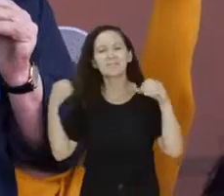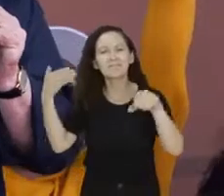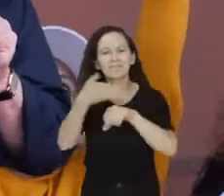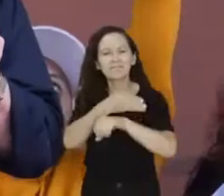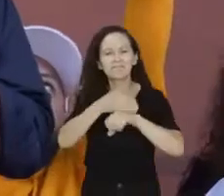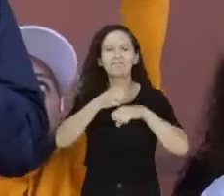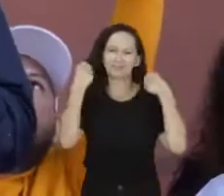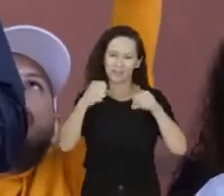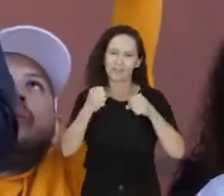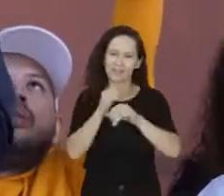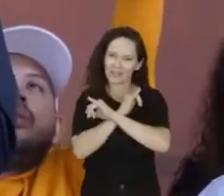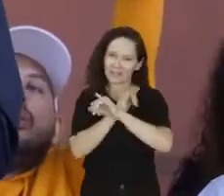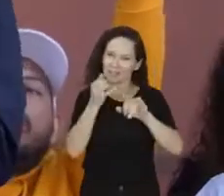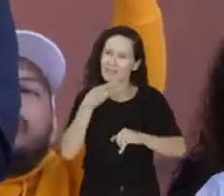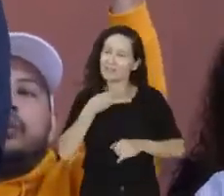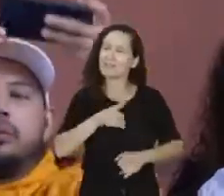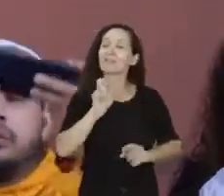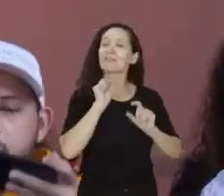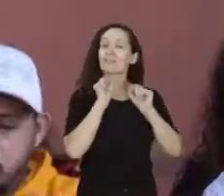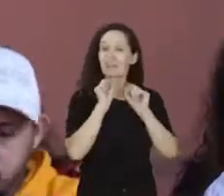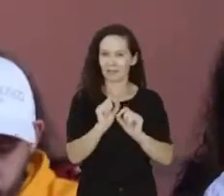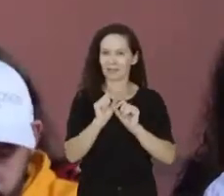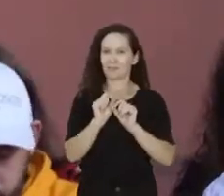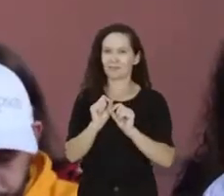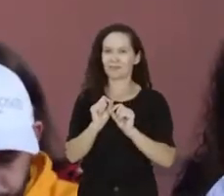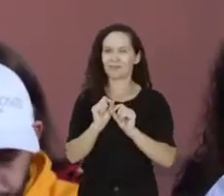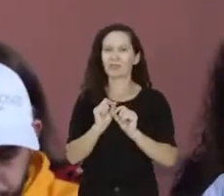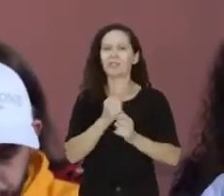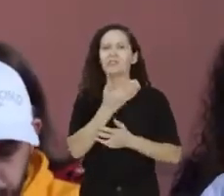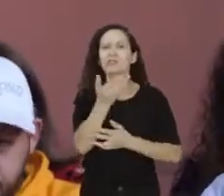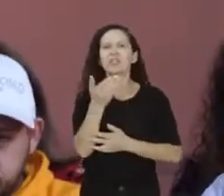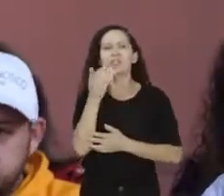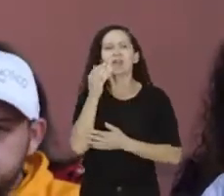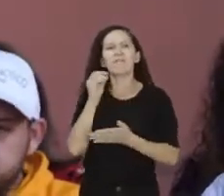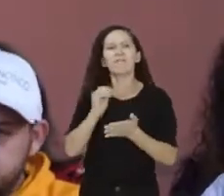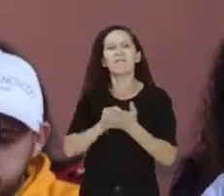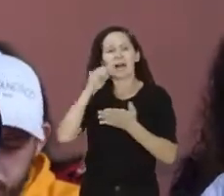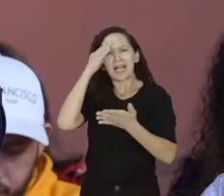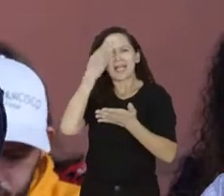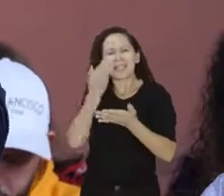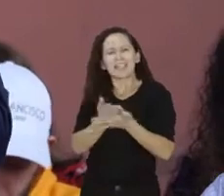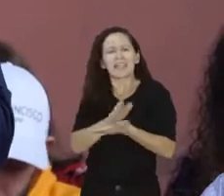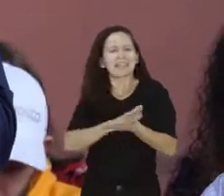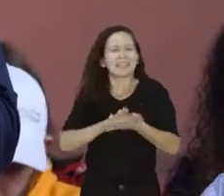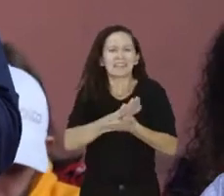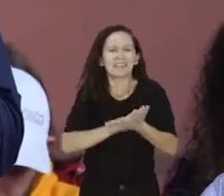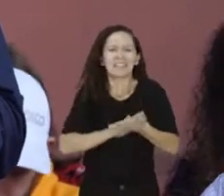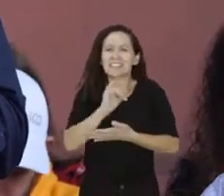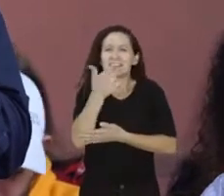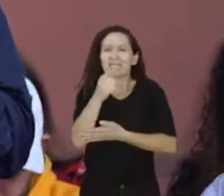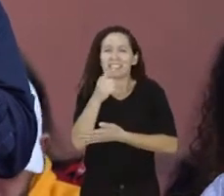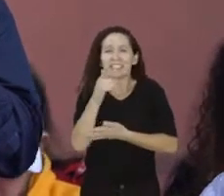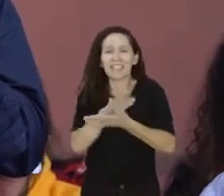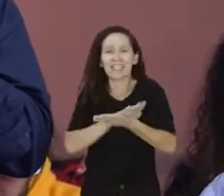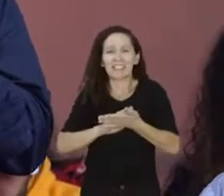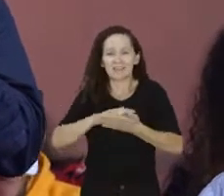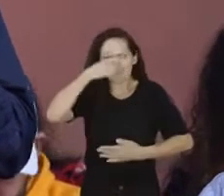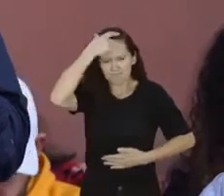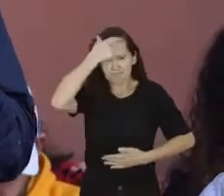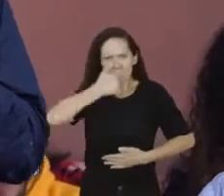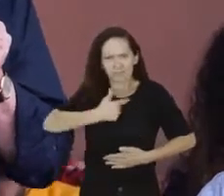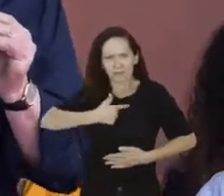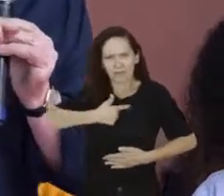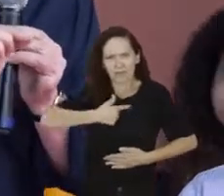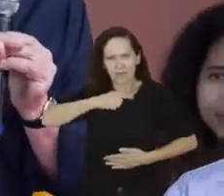o seguinte, quando você não acreditar mais em ninguém, acredite em você. Porque se